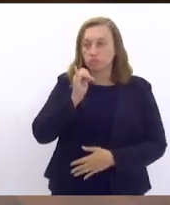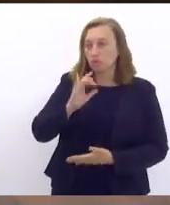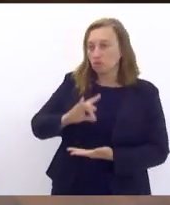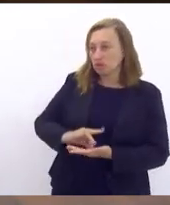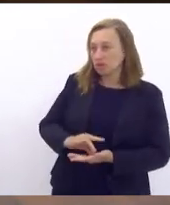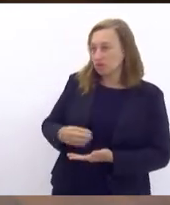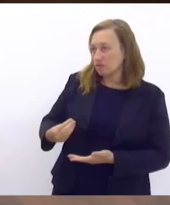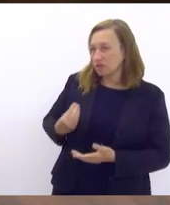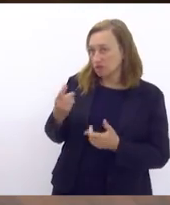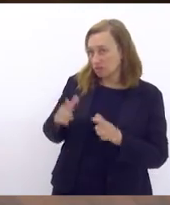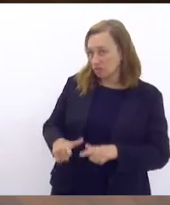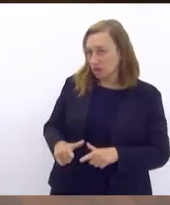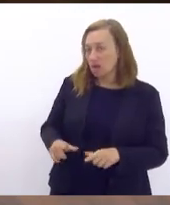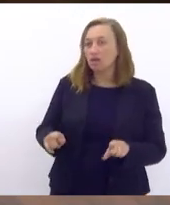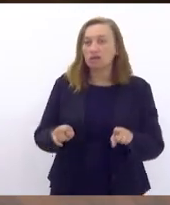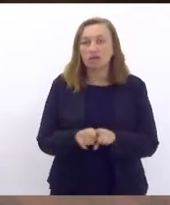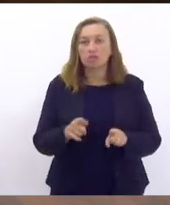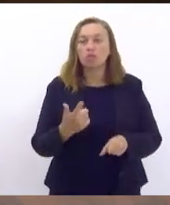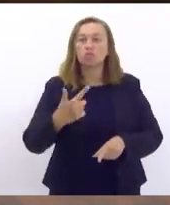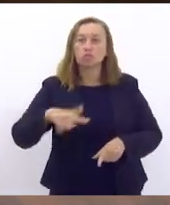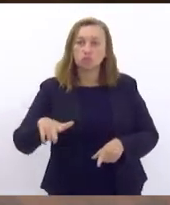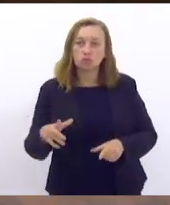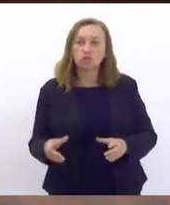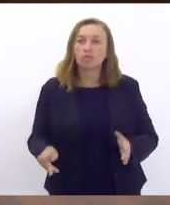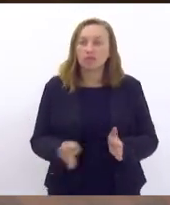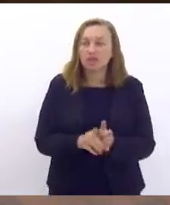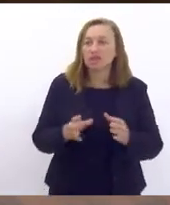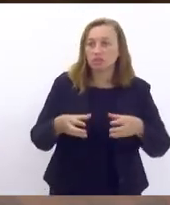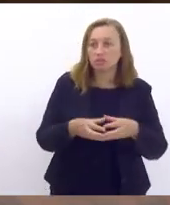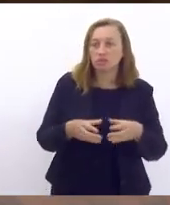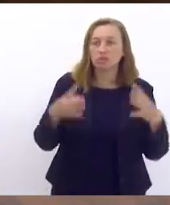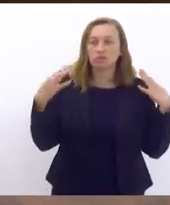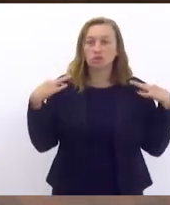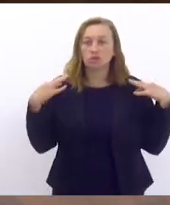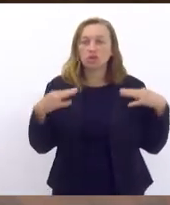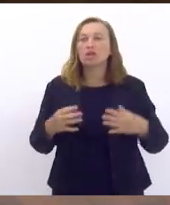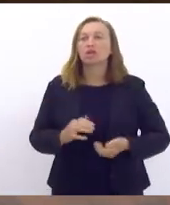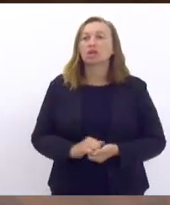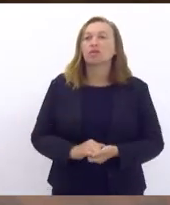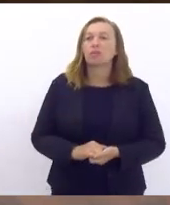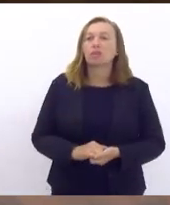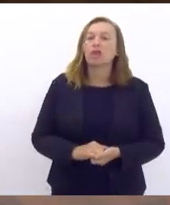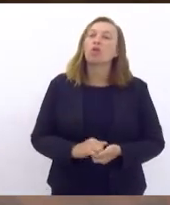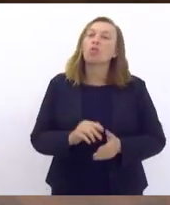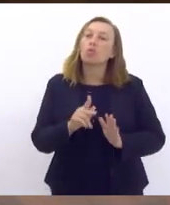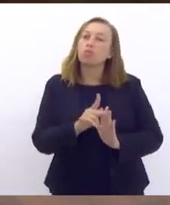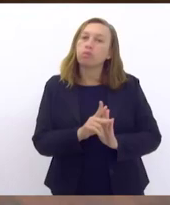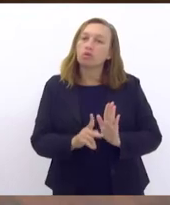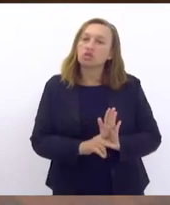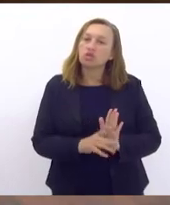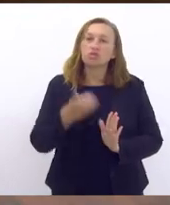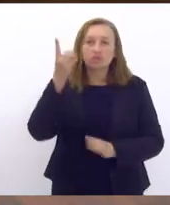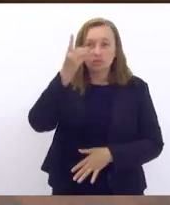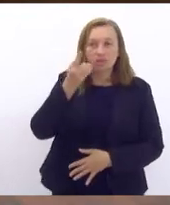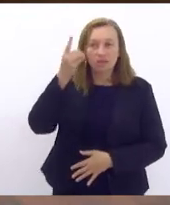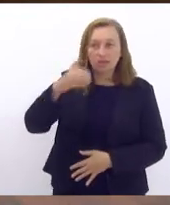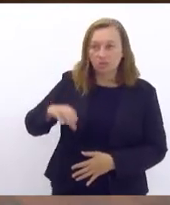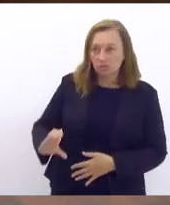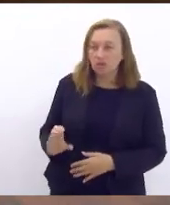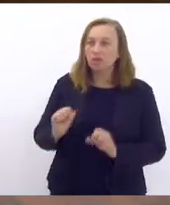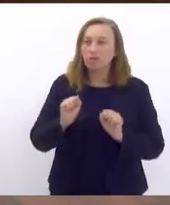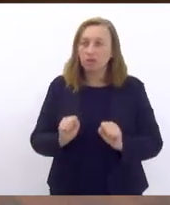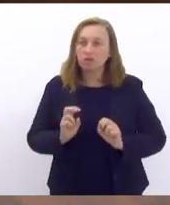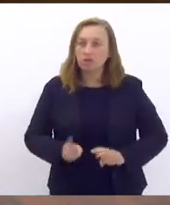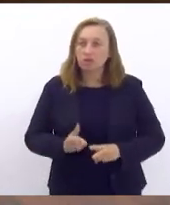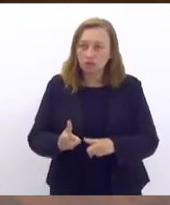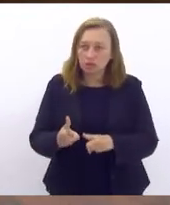encontra presente, também os demais membros da Comissão de Turismo não estão, e para que o projeto do deputado Mink possa